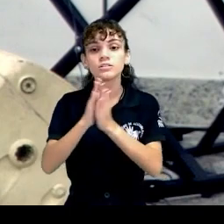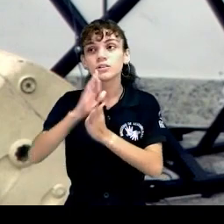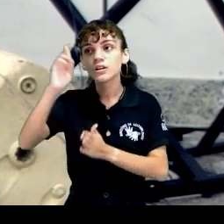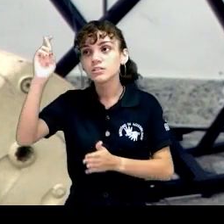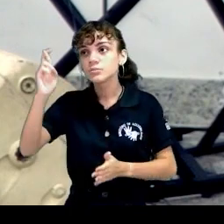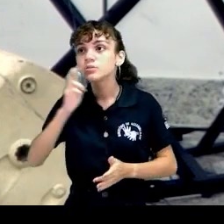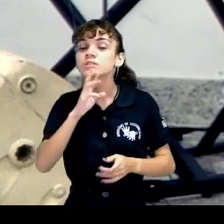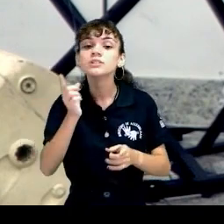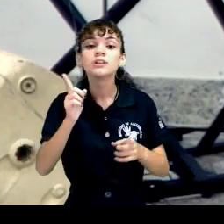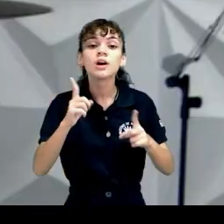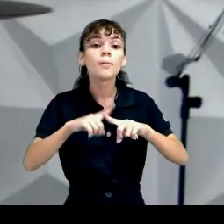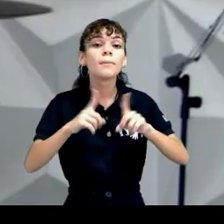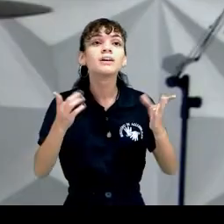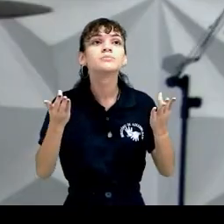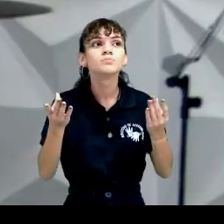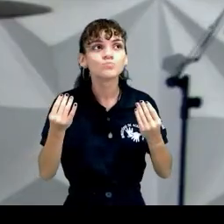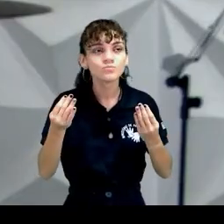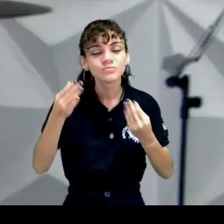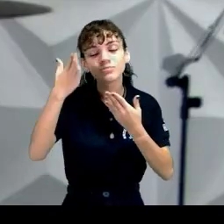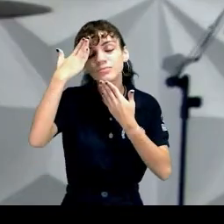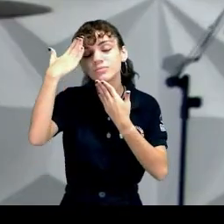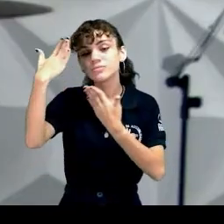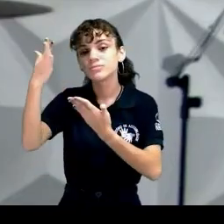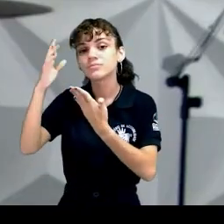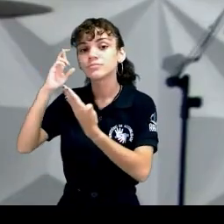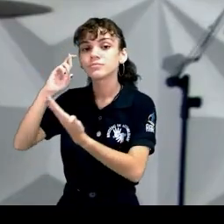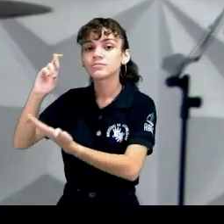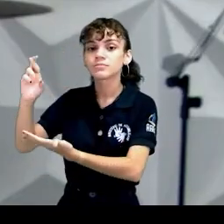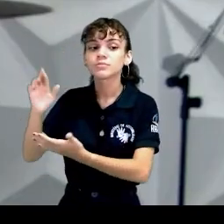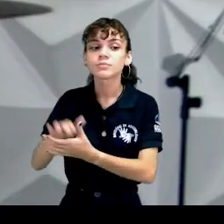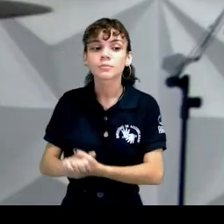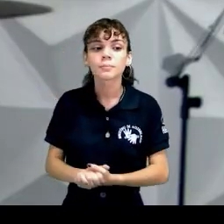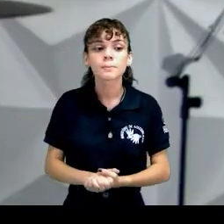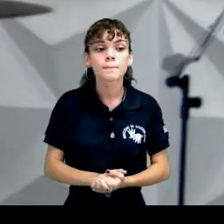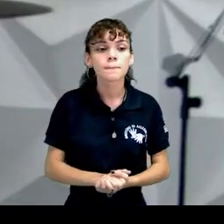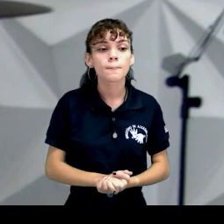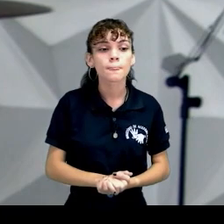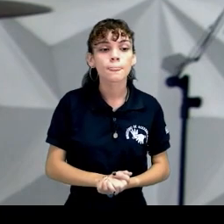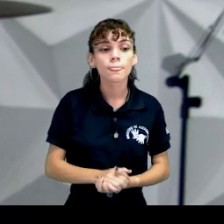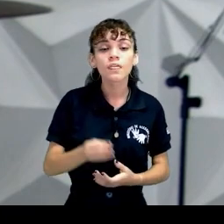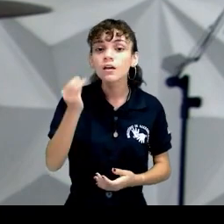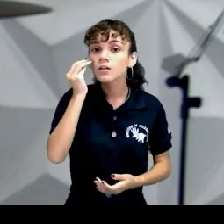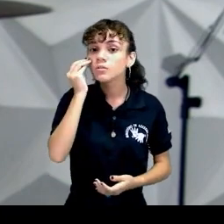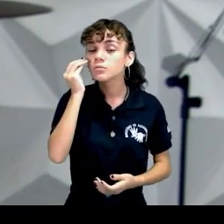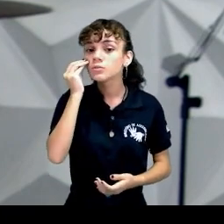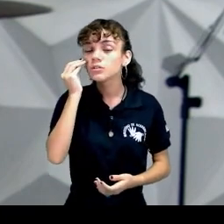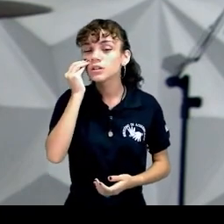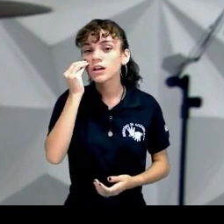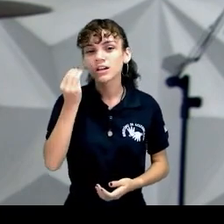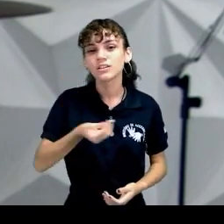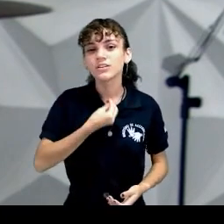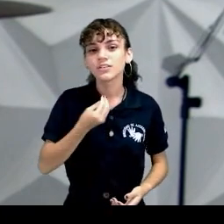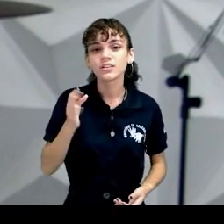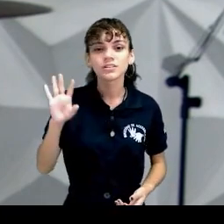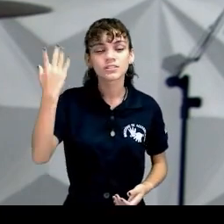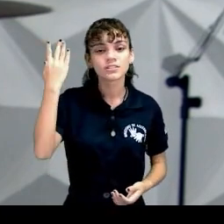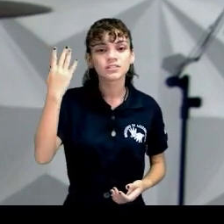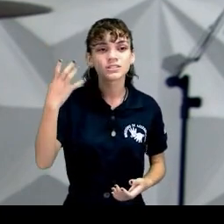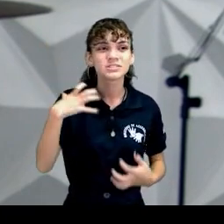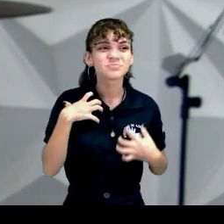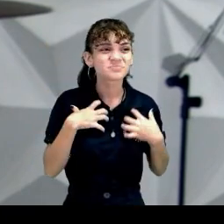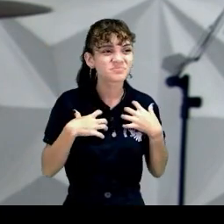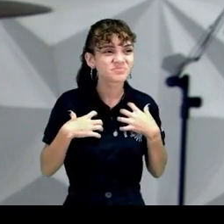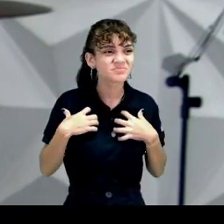frustrada, talvez até aqui na nossa igreja, tá? Eu gosto muito de repetir isso quando eu converso com alguns, inclusive quando alguns